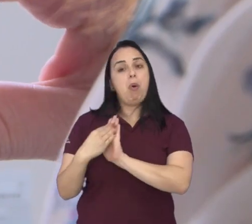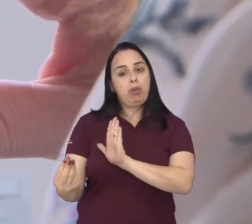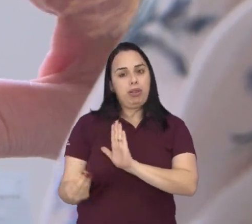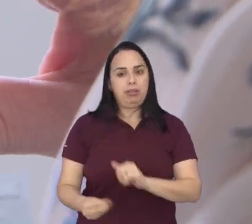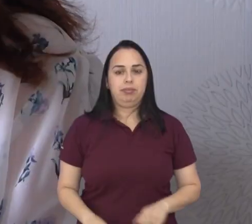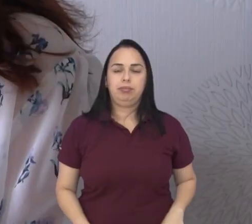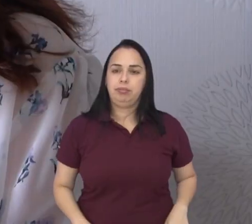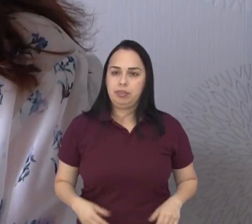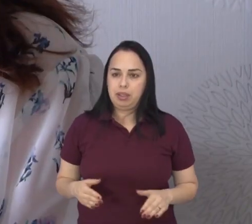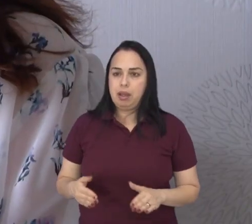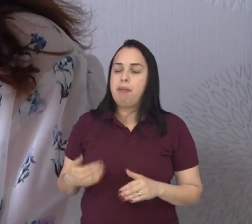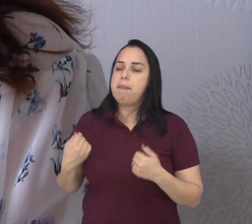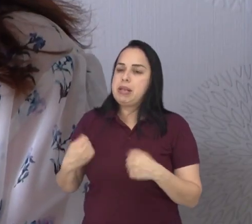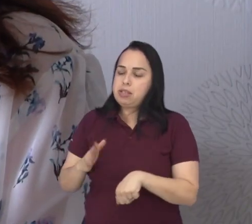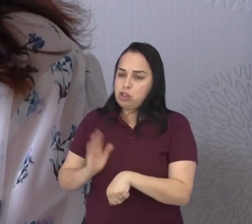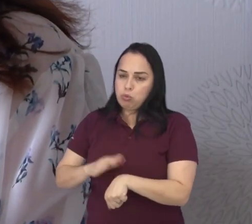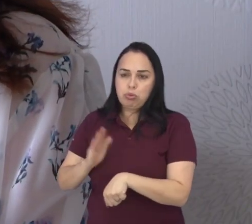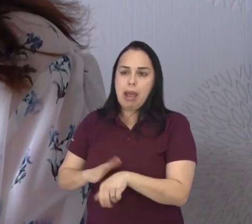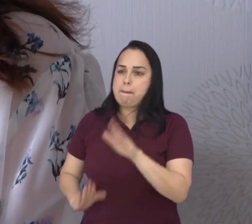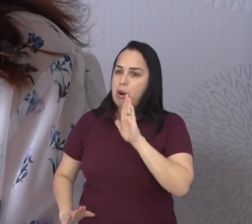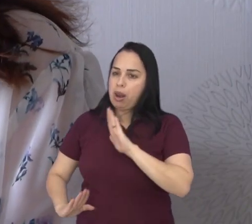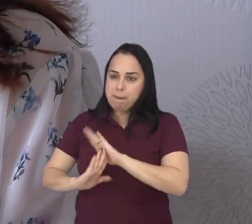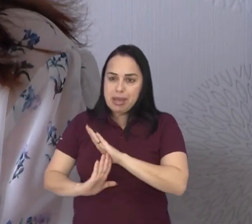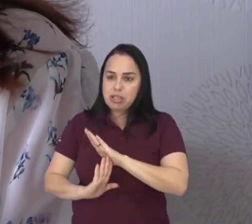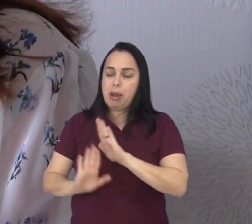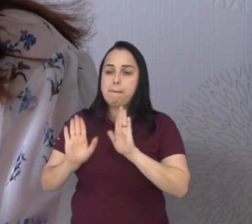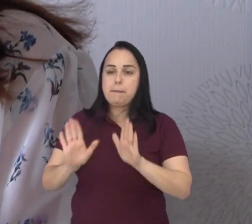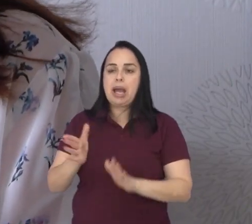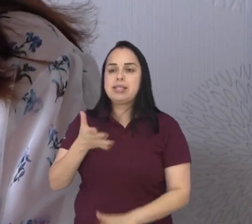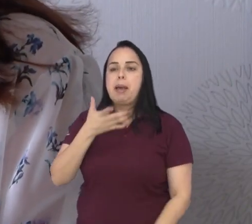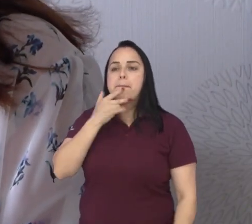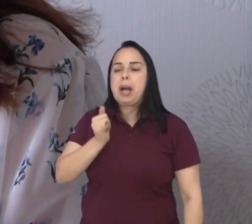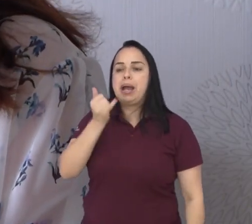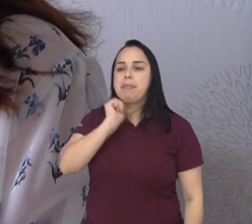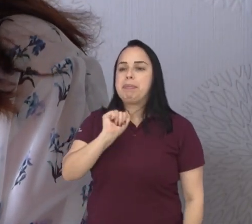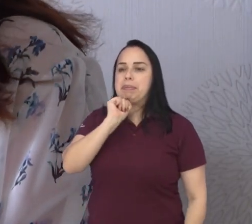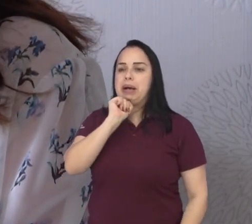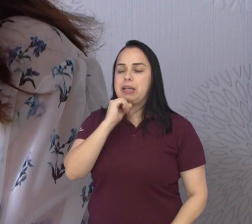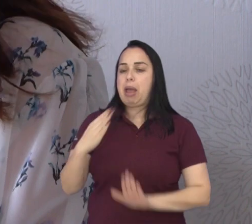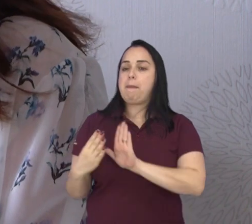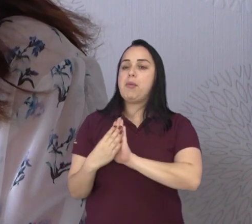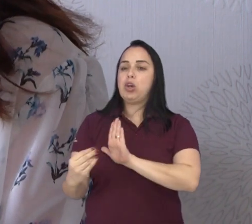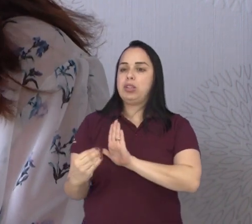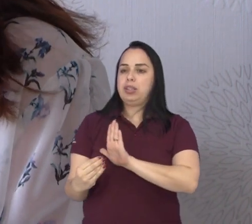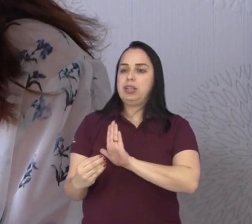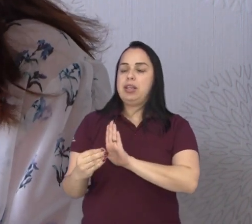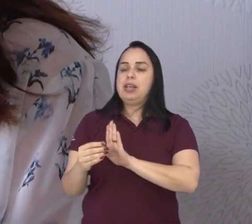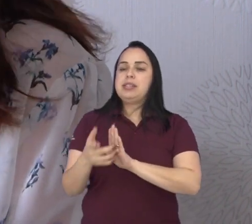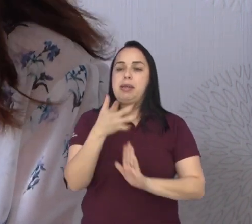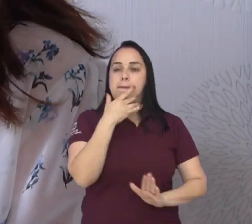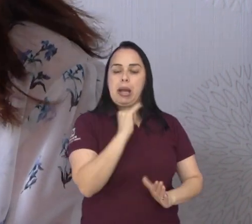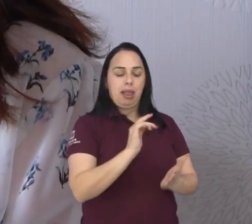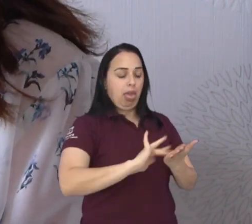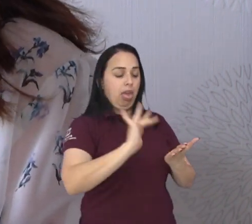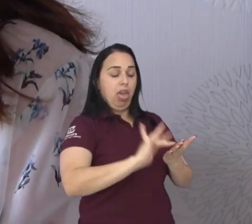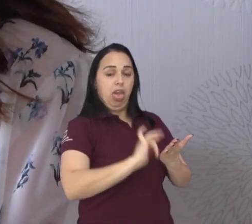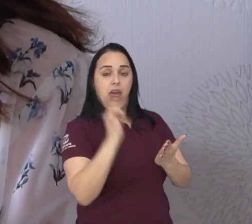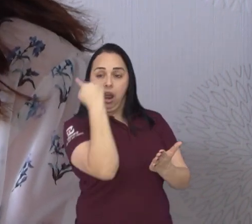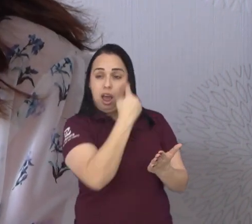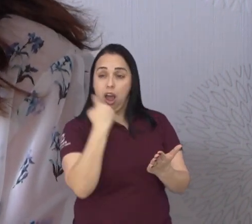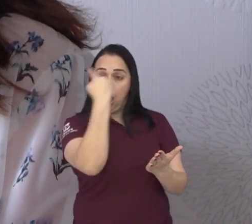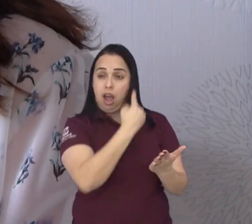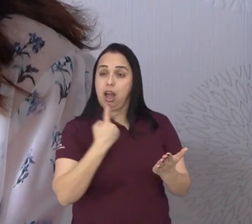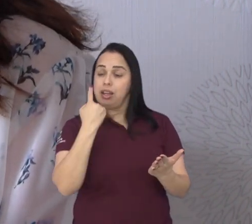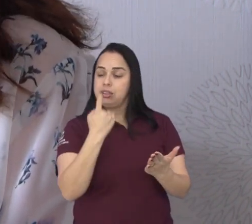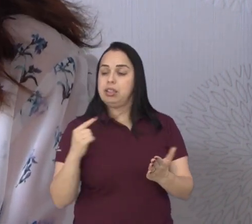ser exemplo. É necessário estabelecer um tempo, mas antes disso que os pais se coloquem como modelo, porque quanto mais os pais ficam